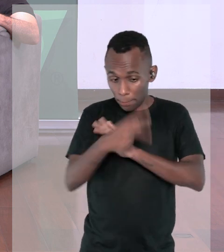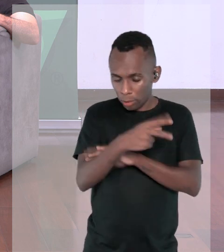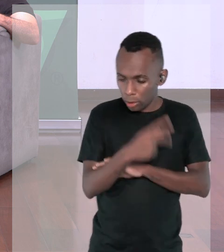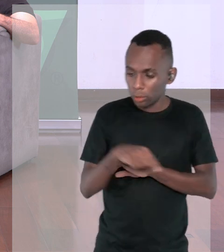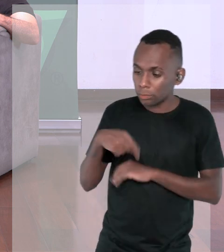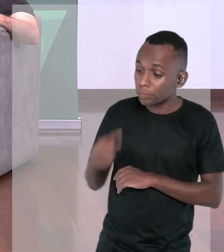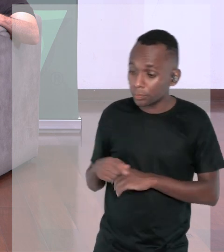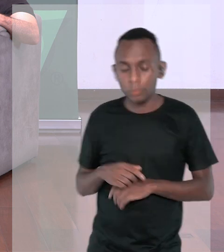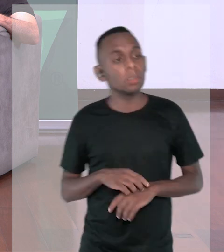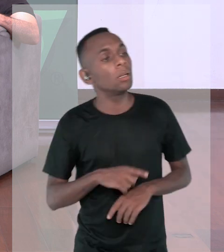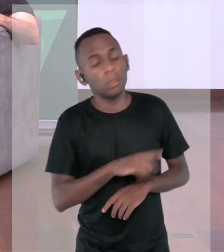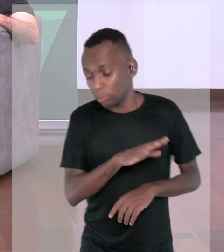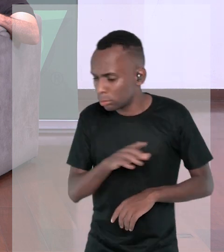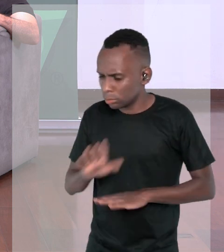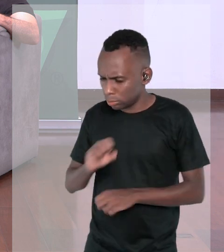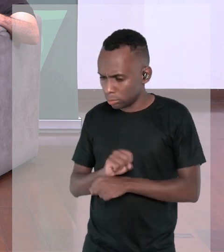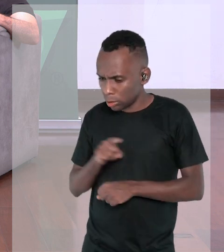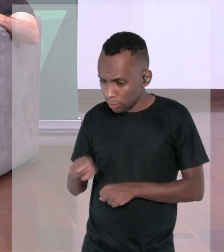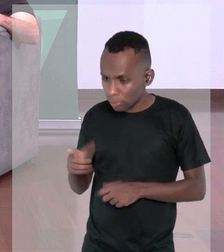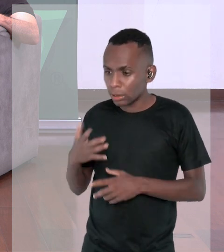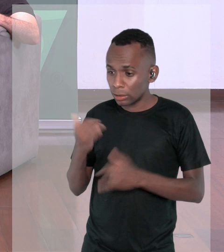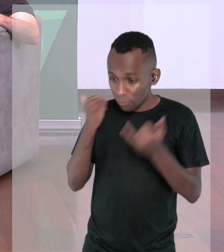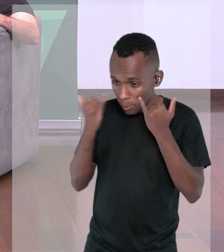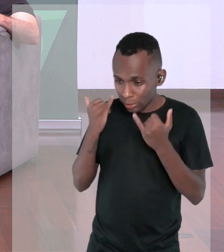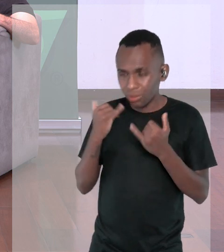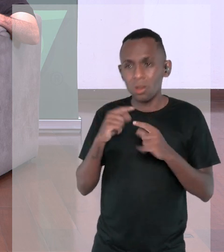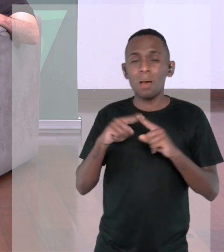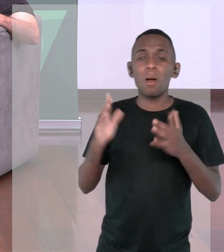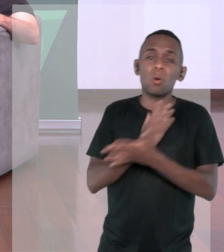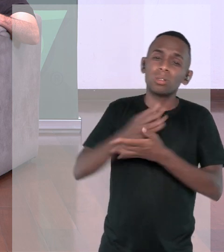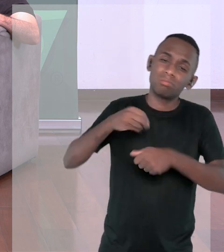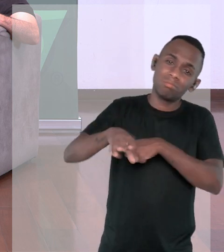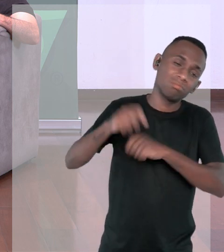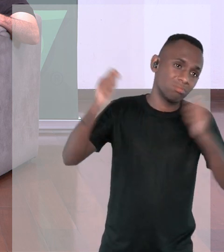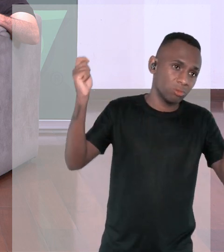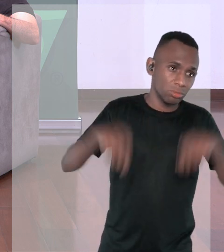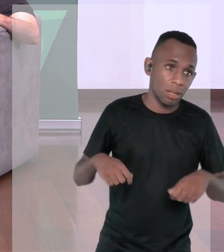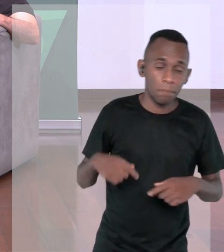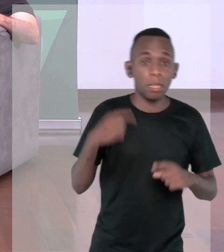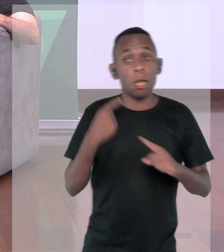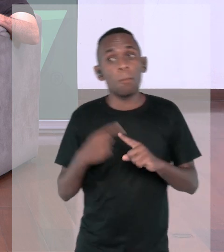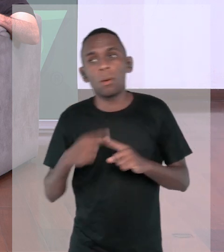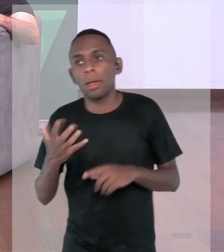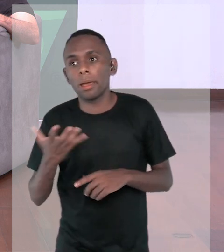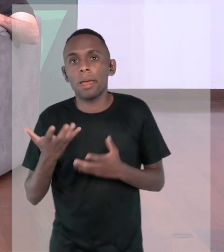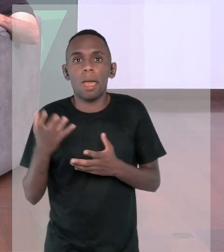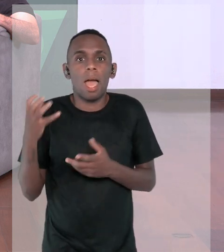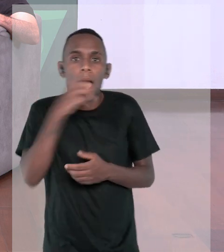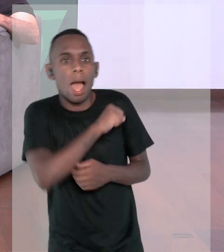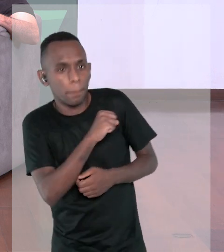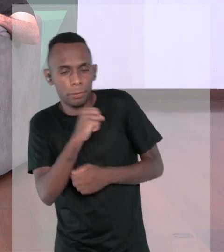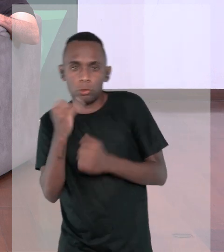Aí eu desço e falo para outra equipe. Mas tem informações que não dá para passar. Por quê? Porque a gente quer notícia na hora, também